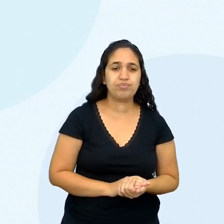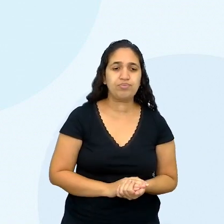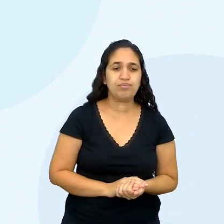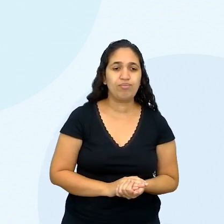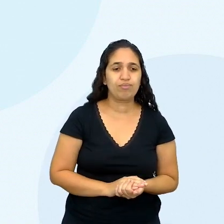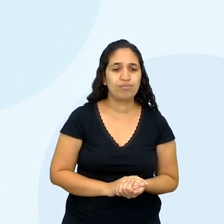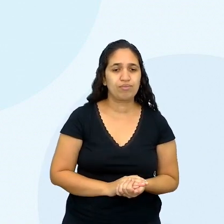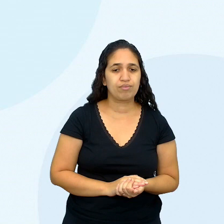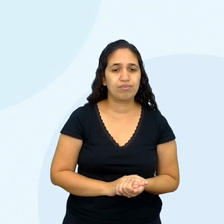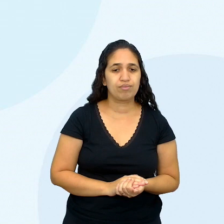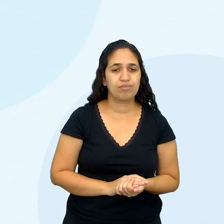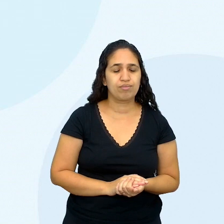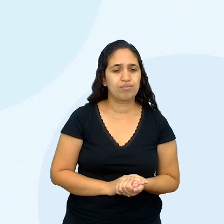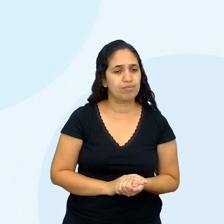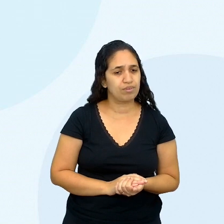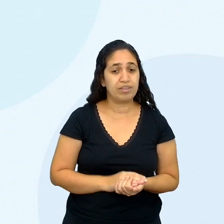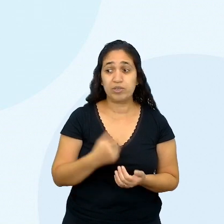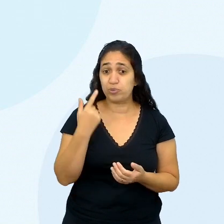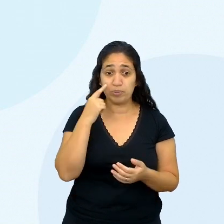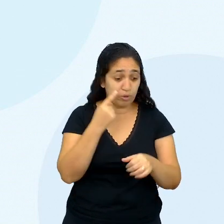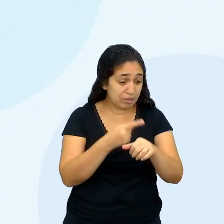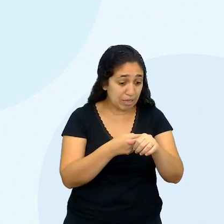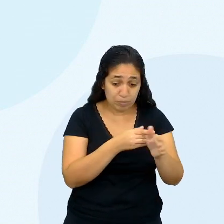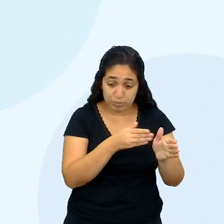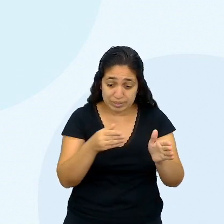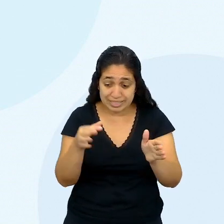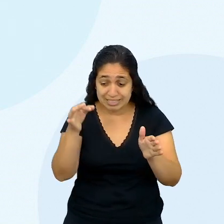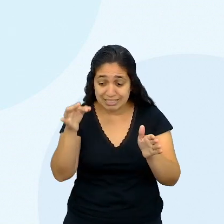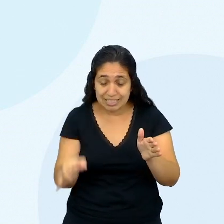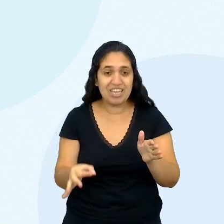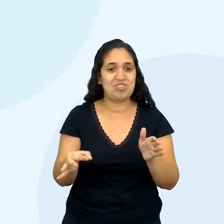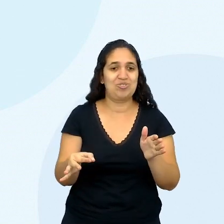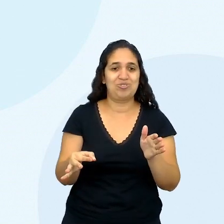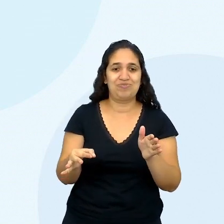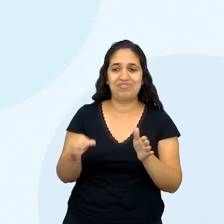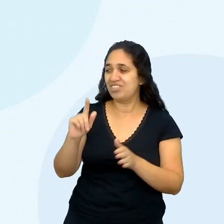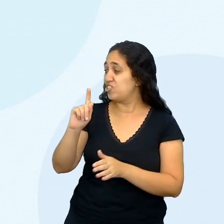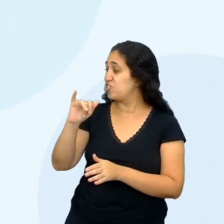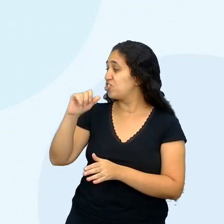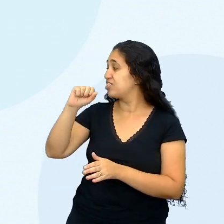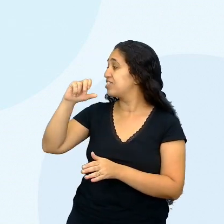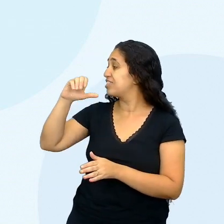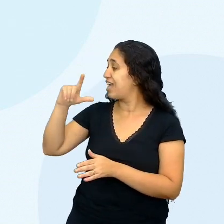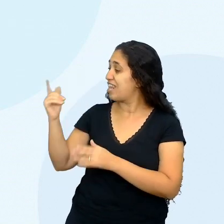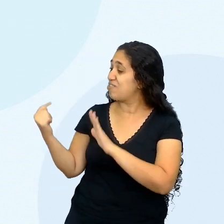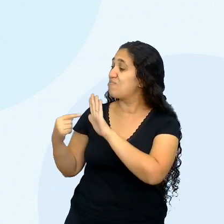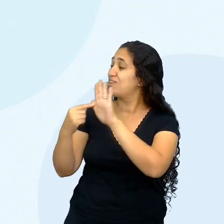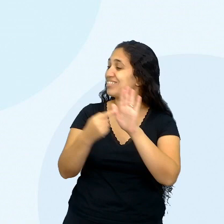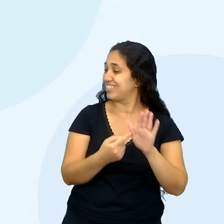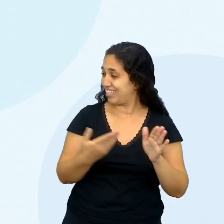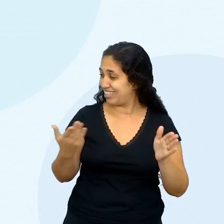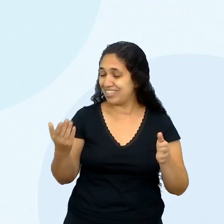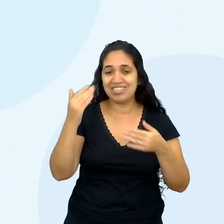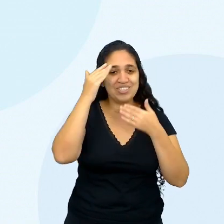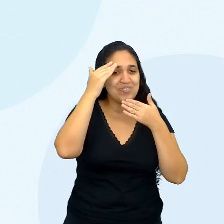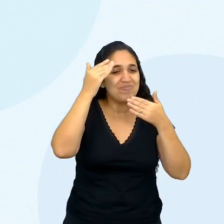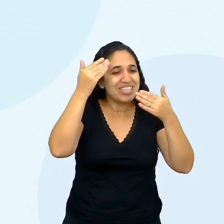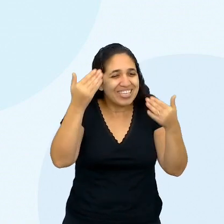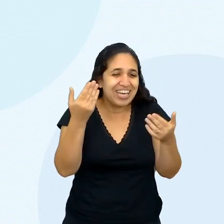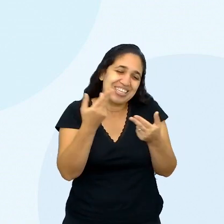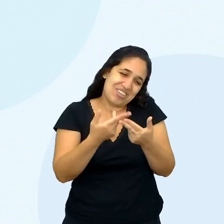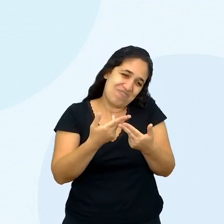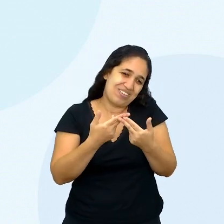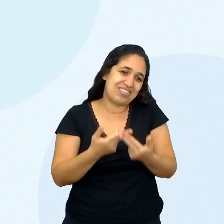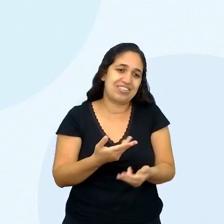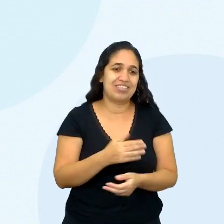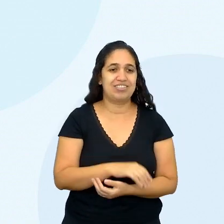acho que eu cravei o meu tempo e vou pedir gentilmente para a Gisele mostrar o resultado do nosso multimídia. Obrigado pela paciência de